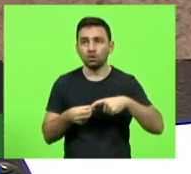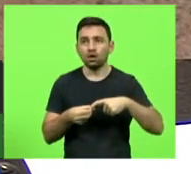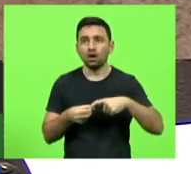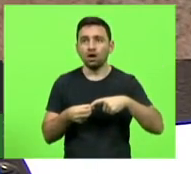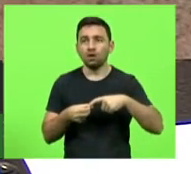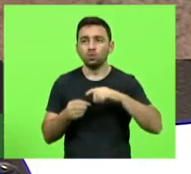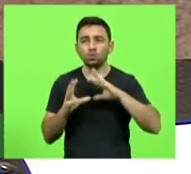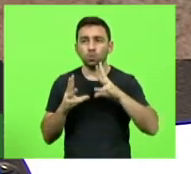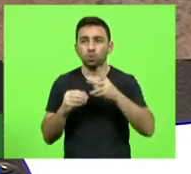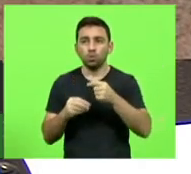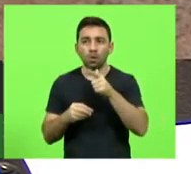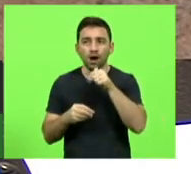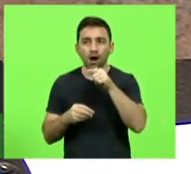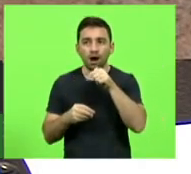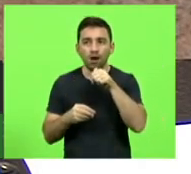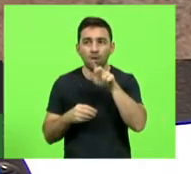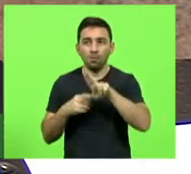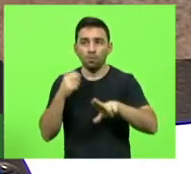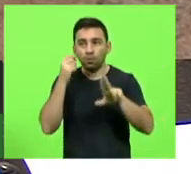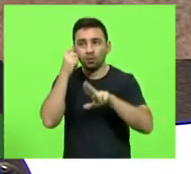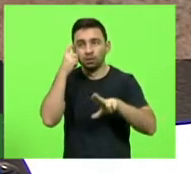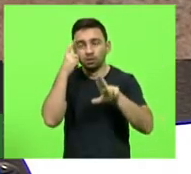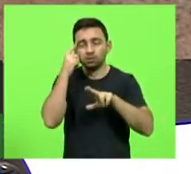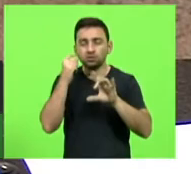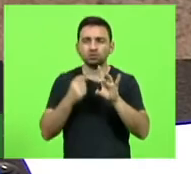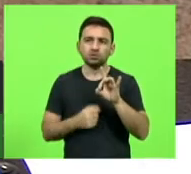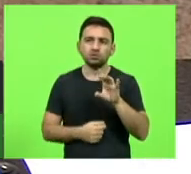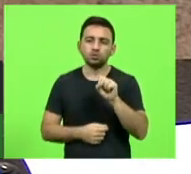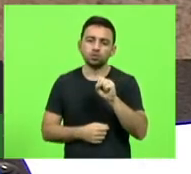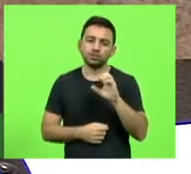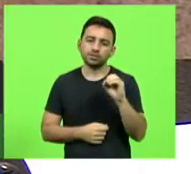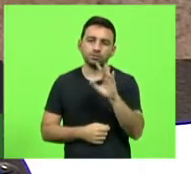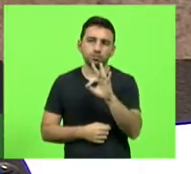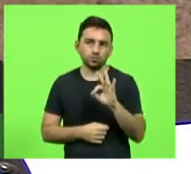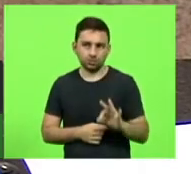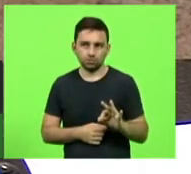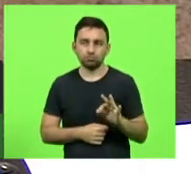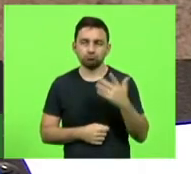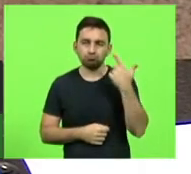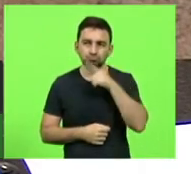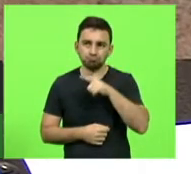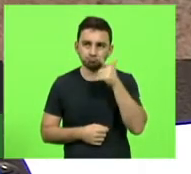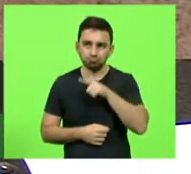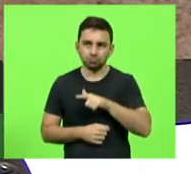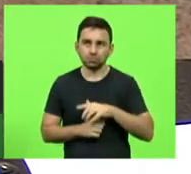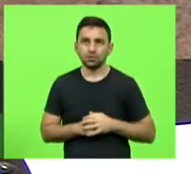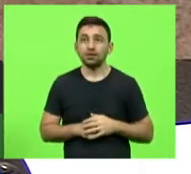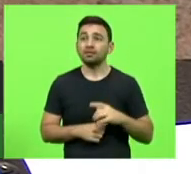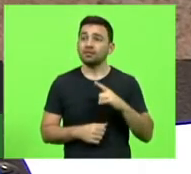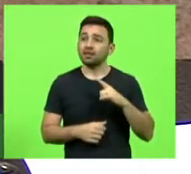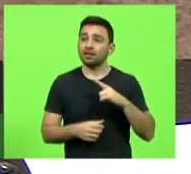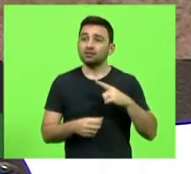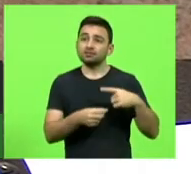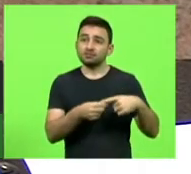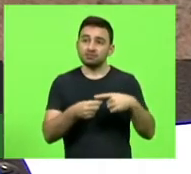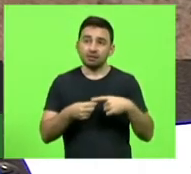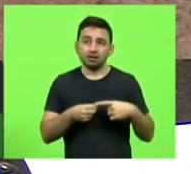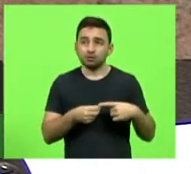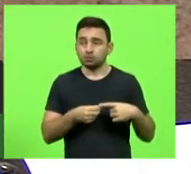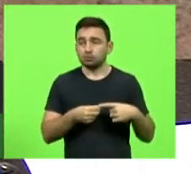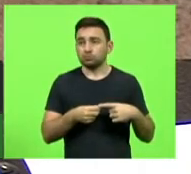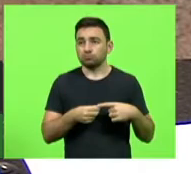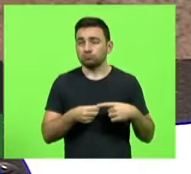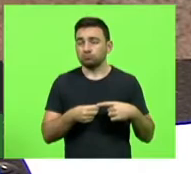de água que você consome, somente 80% dela você consegue. Tem municípios que não cobram, tem municípios que